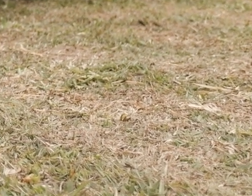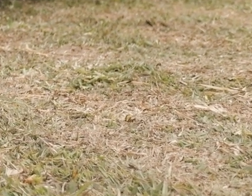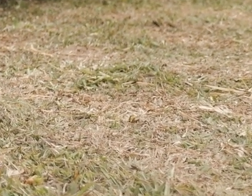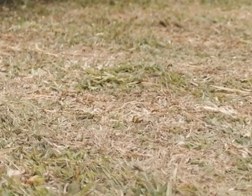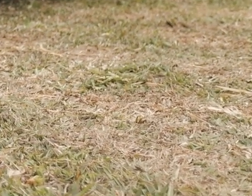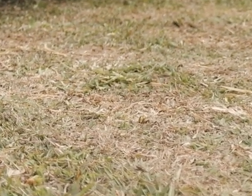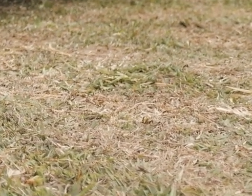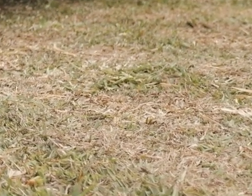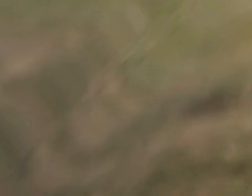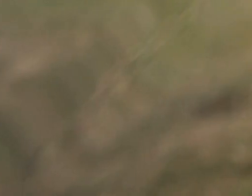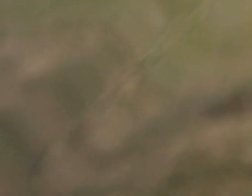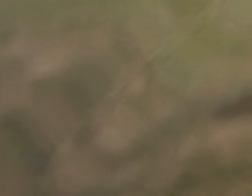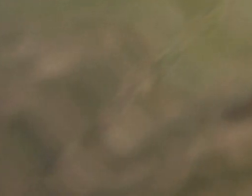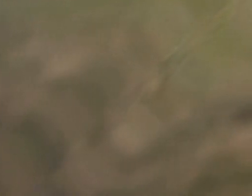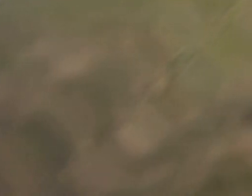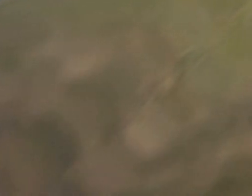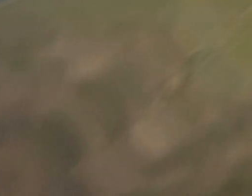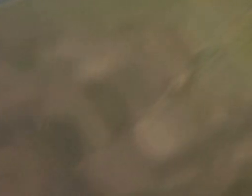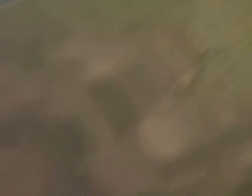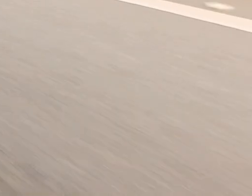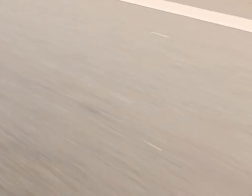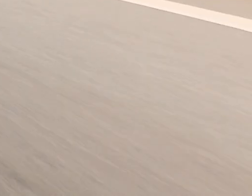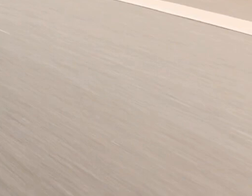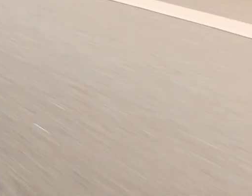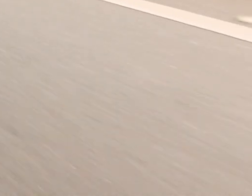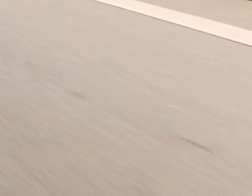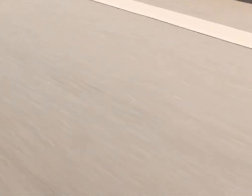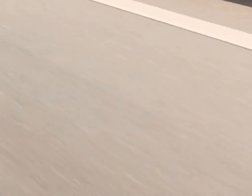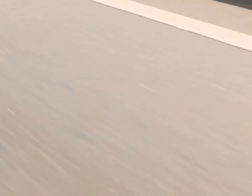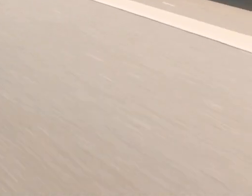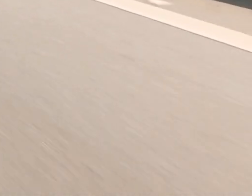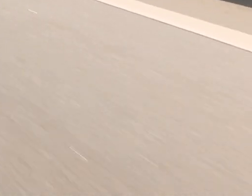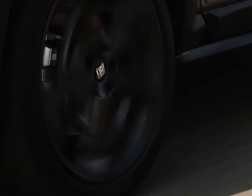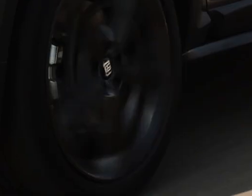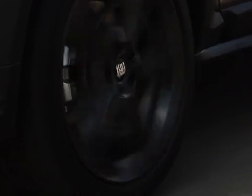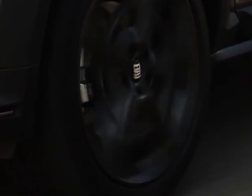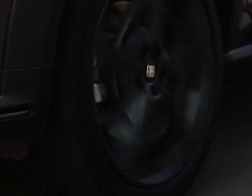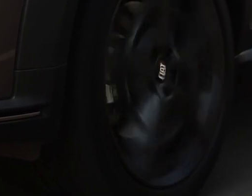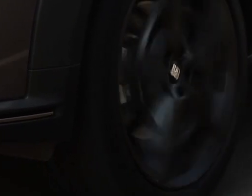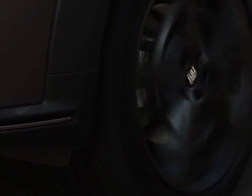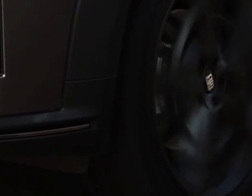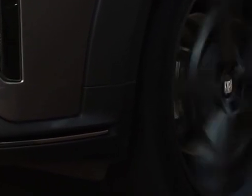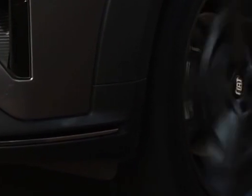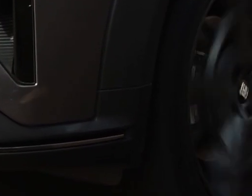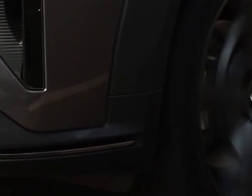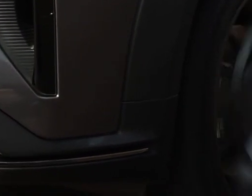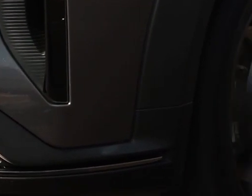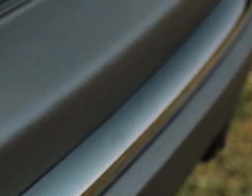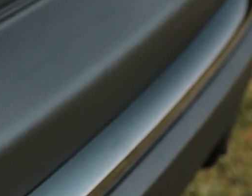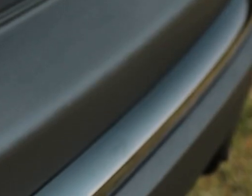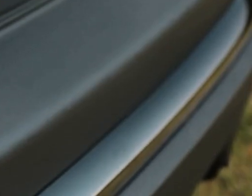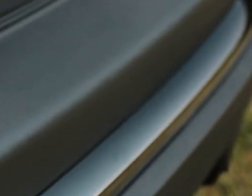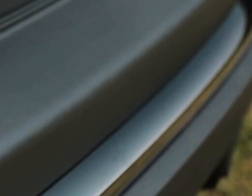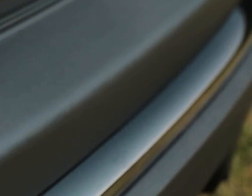Numa região rural, em estradas tranquilas ou em rodovias movimentadas, Juliano Barata,